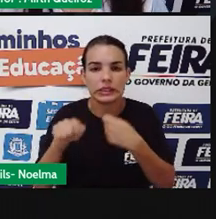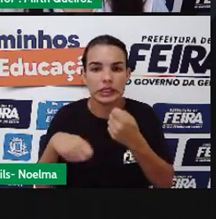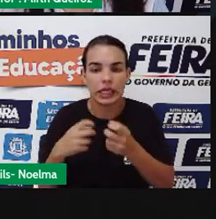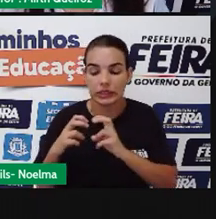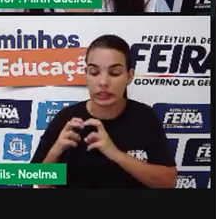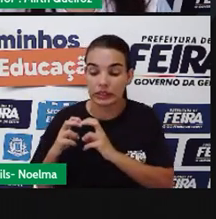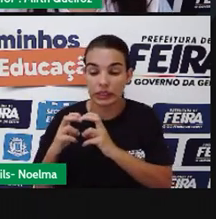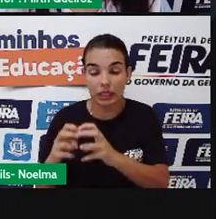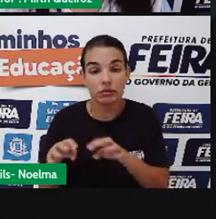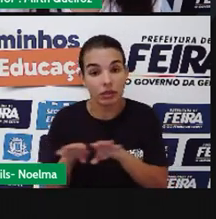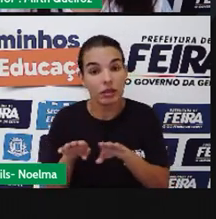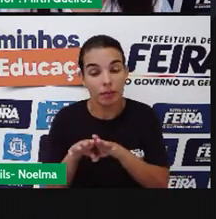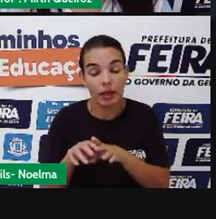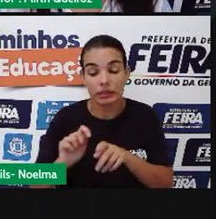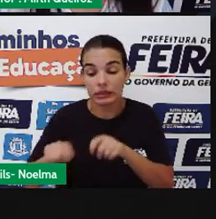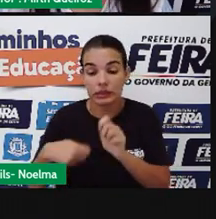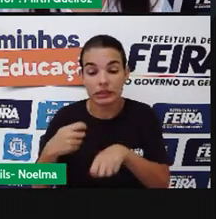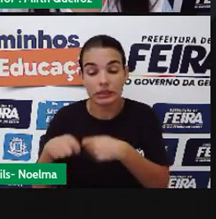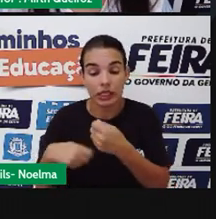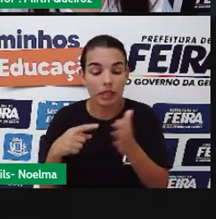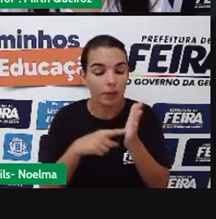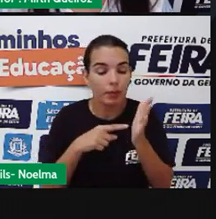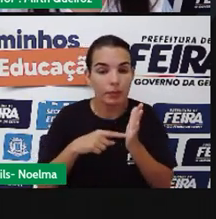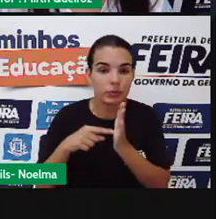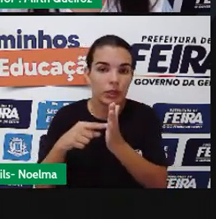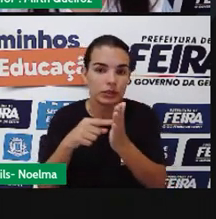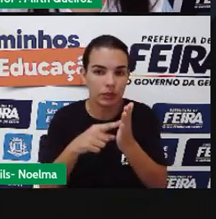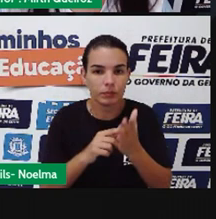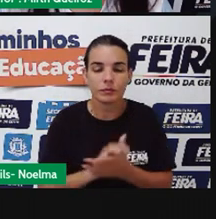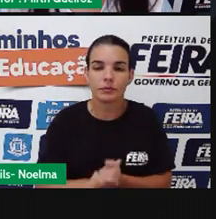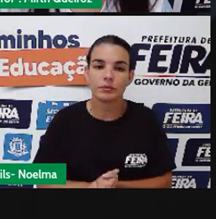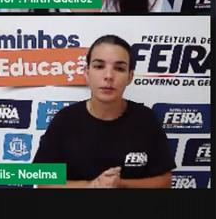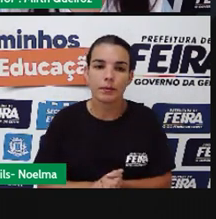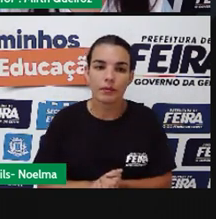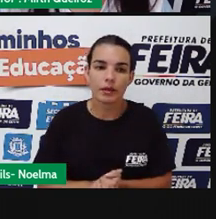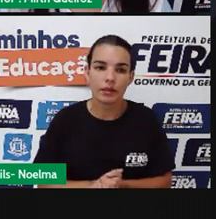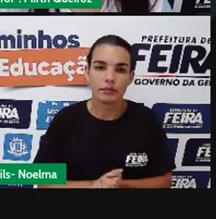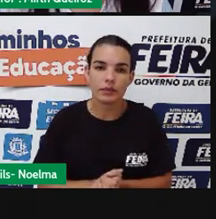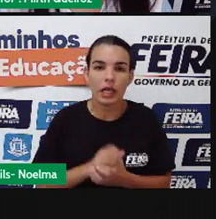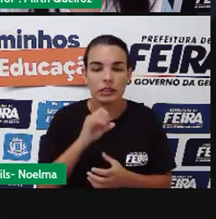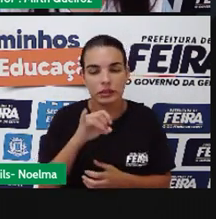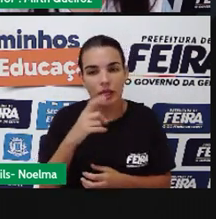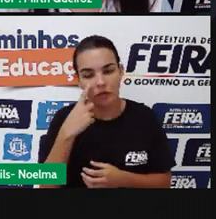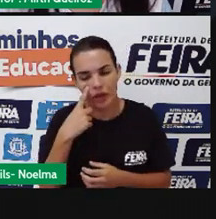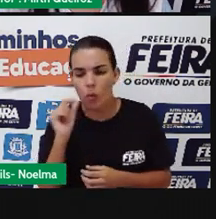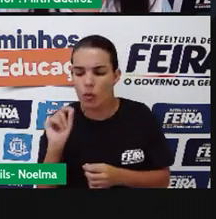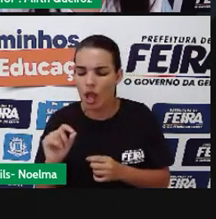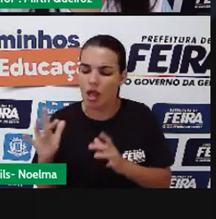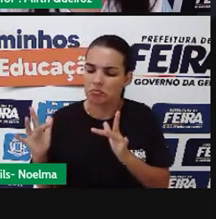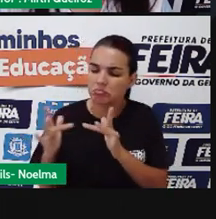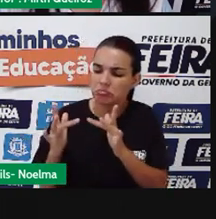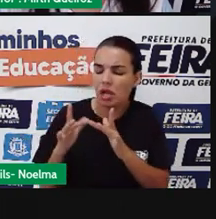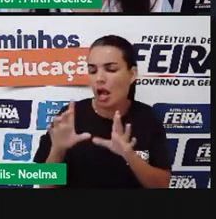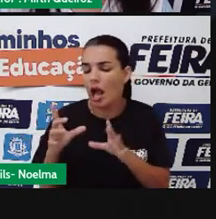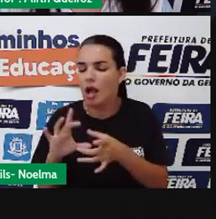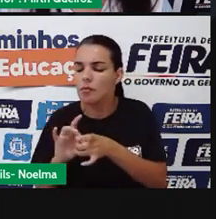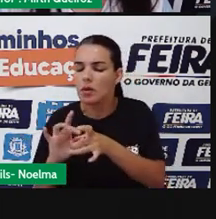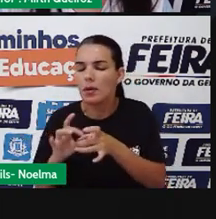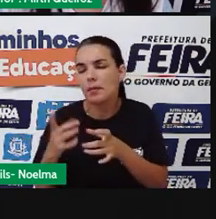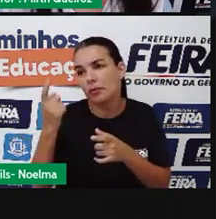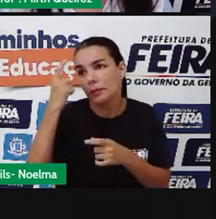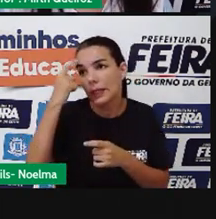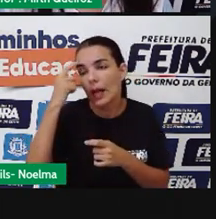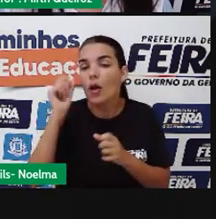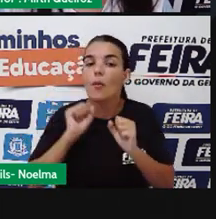de pontuação, que tem muito a ver. Se a gente for fazer uma conexão, uma reflexão